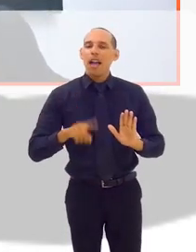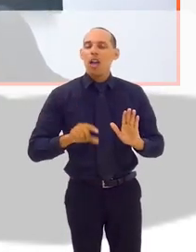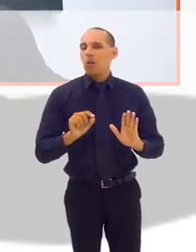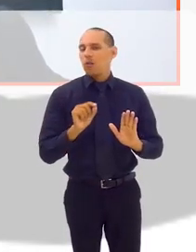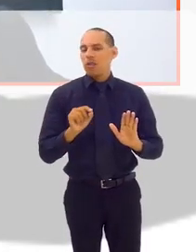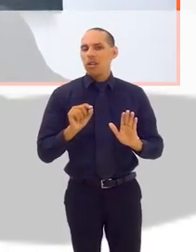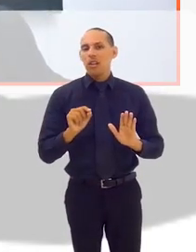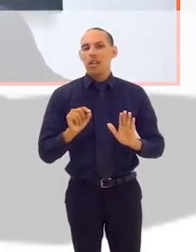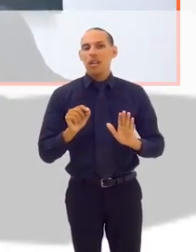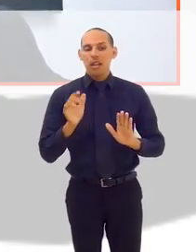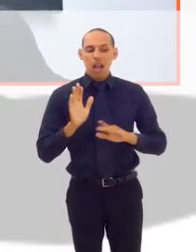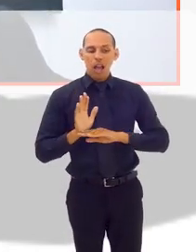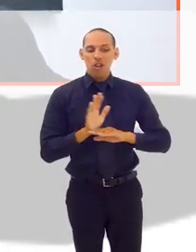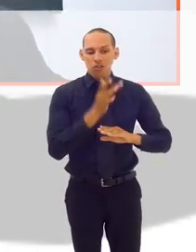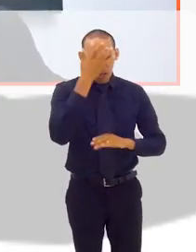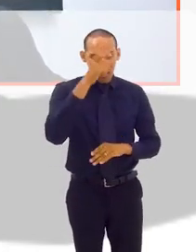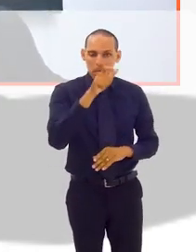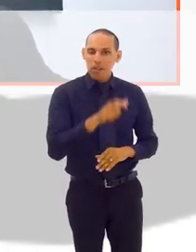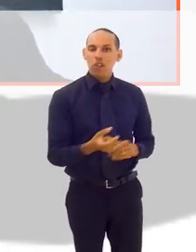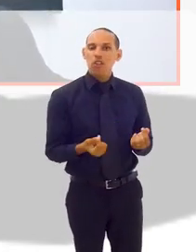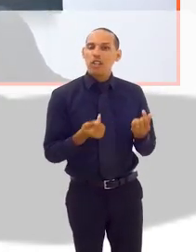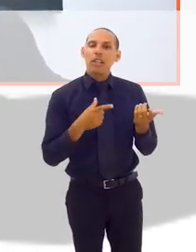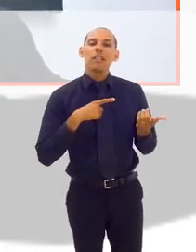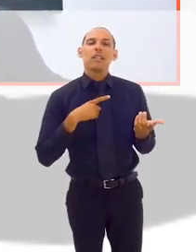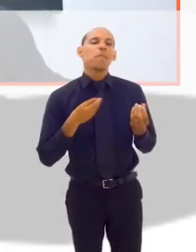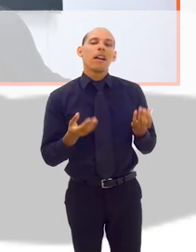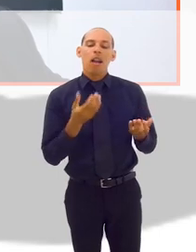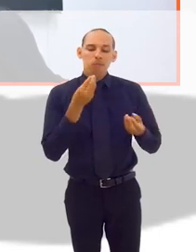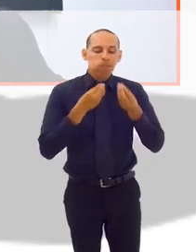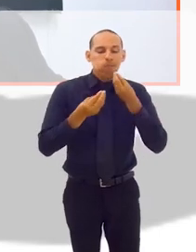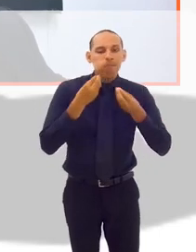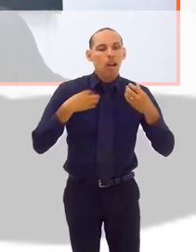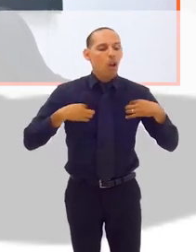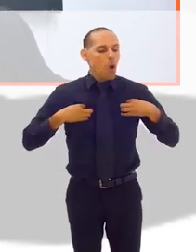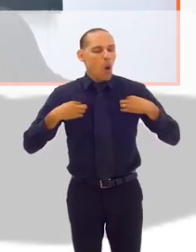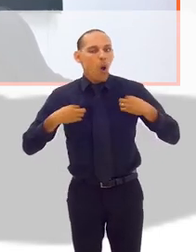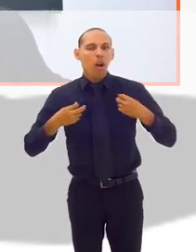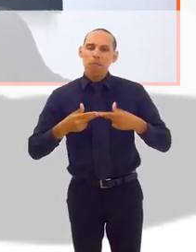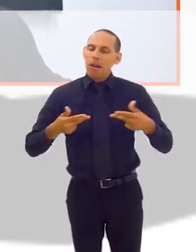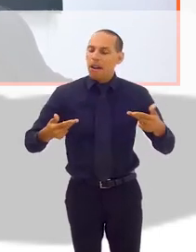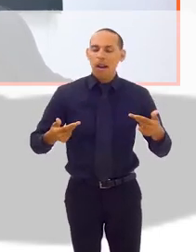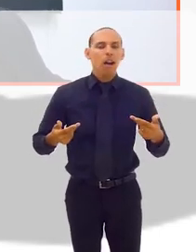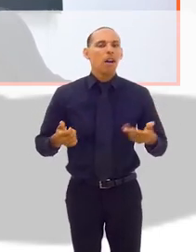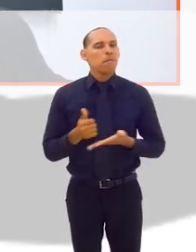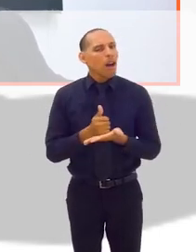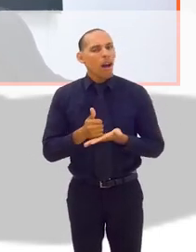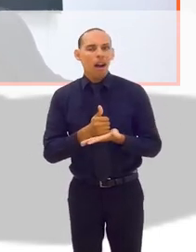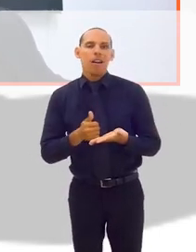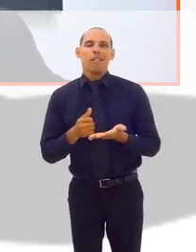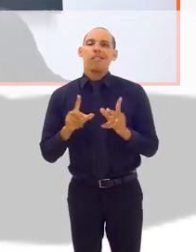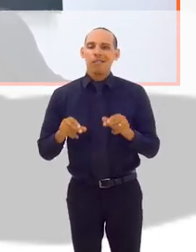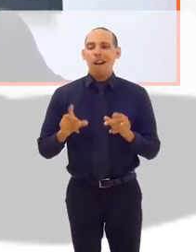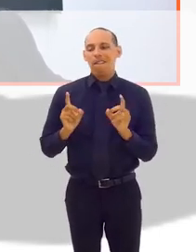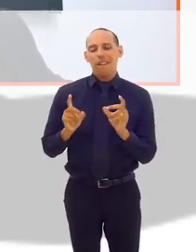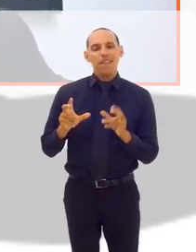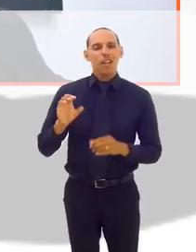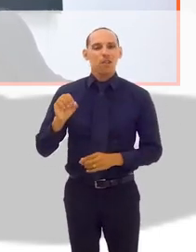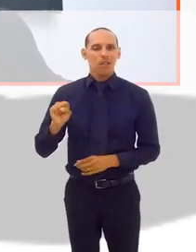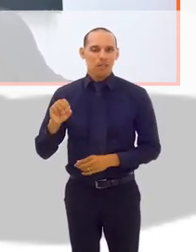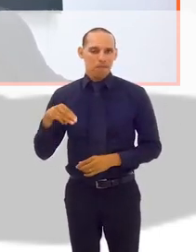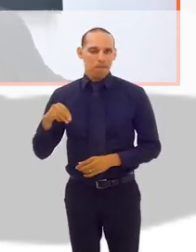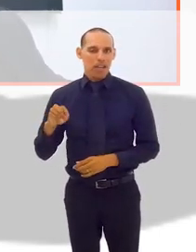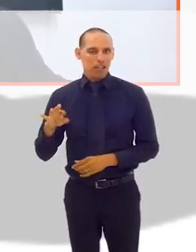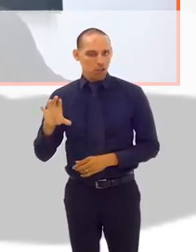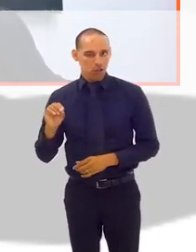o projeto visa a pessoa conseguir ter dinheiro suficiente para ter o que comer, o que vestir, as necessidades básicas, como vendedor de